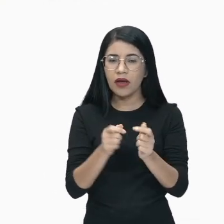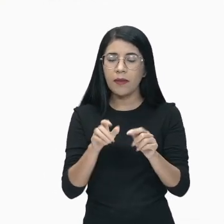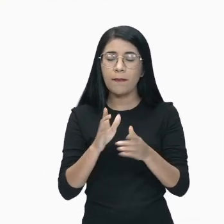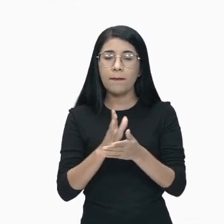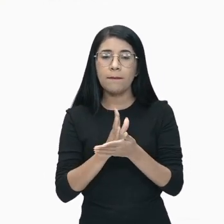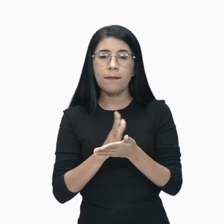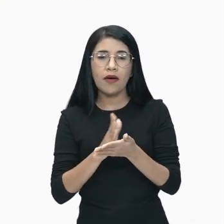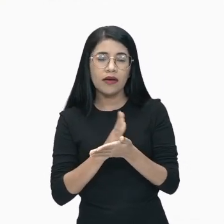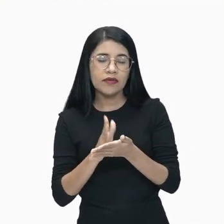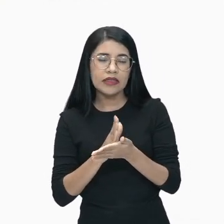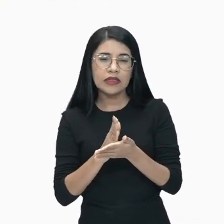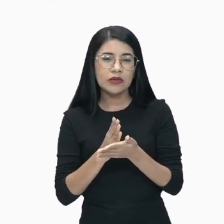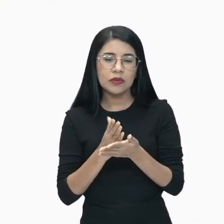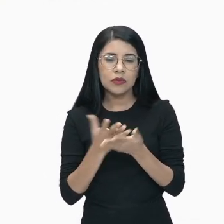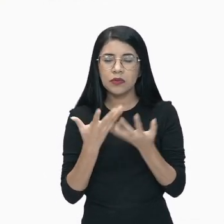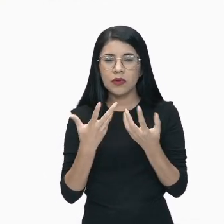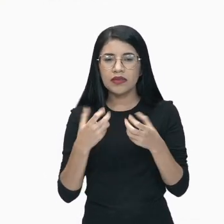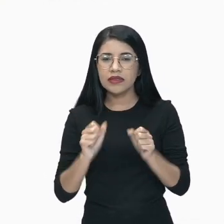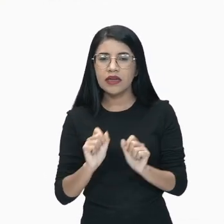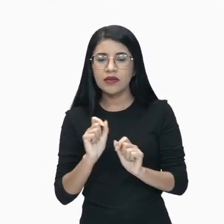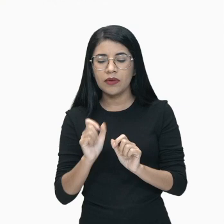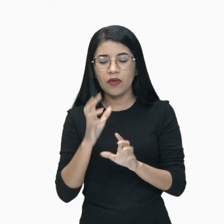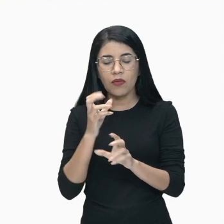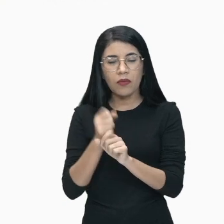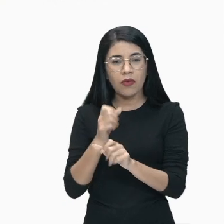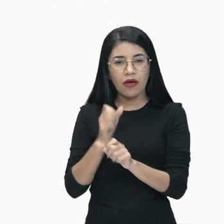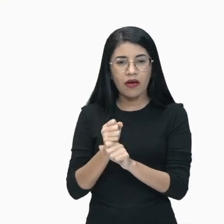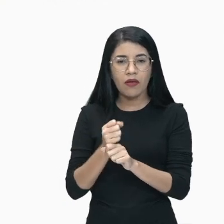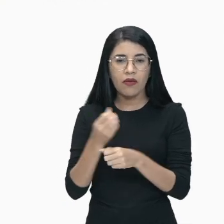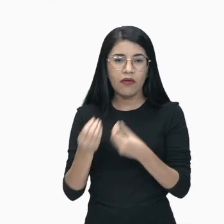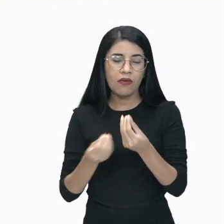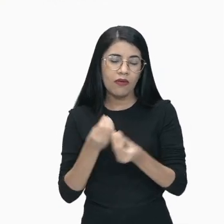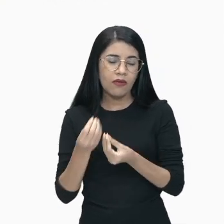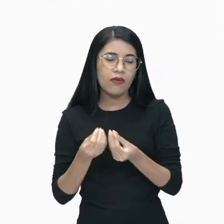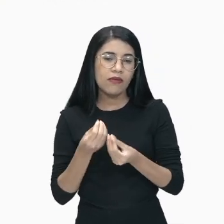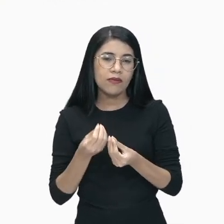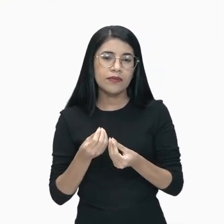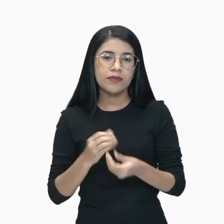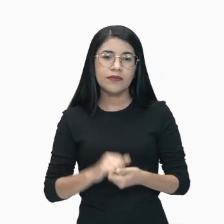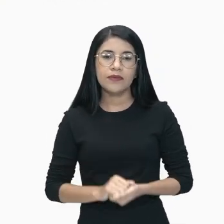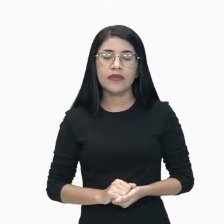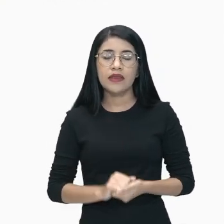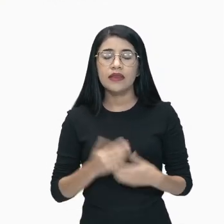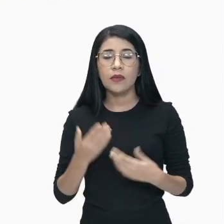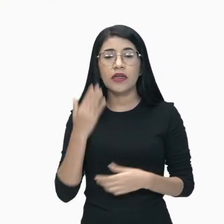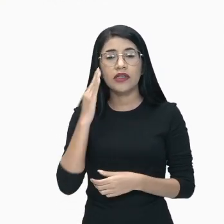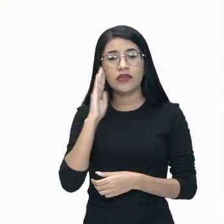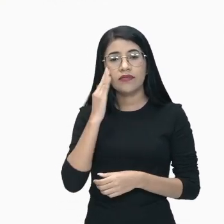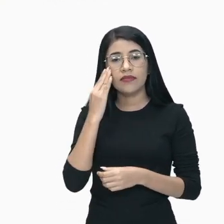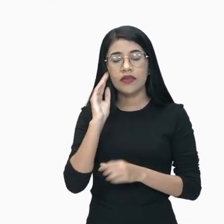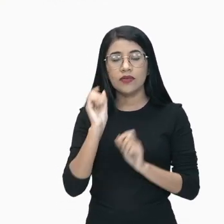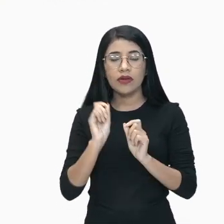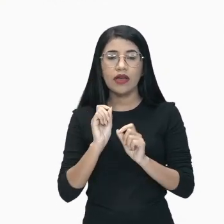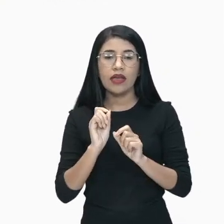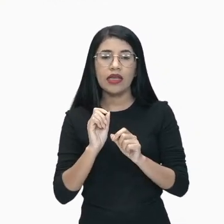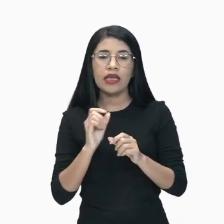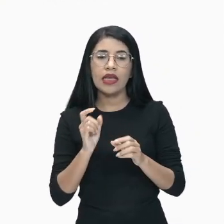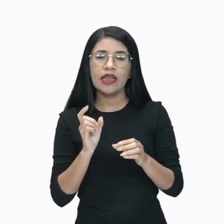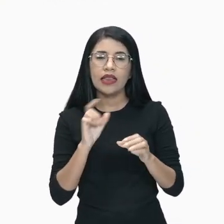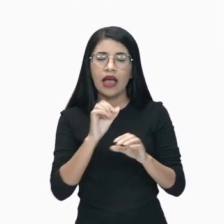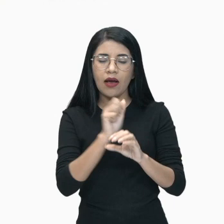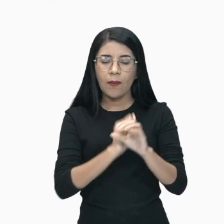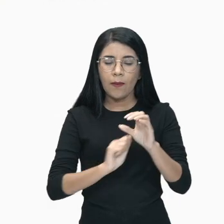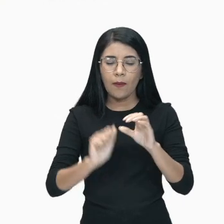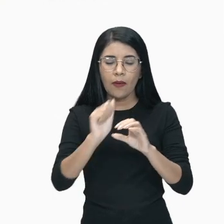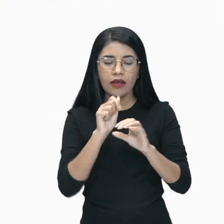não quer considerar a forma do corpo no cálculo. E aí a gente entende que a carga está toda concentrada no centro, como se